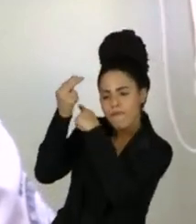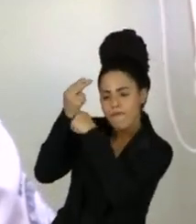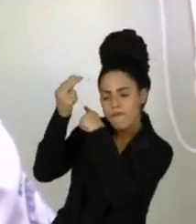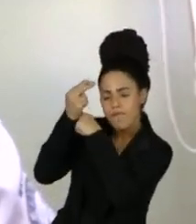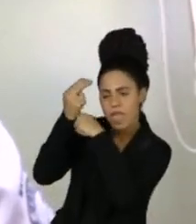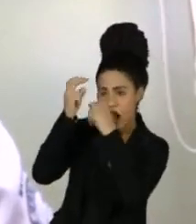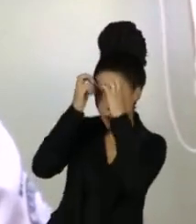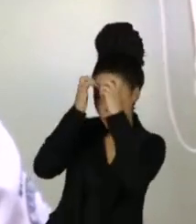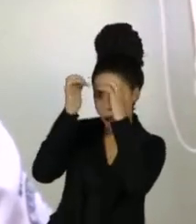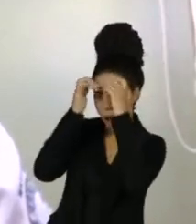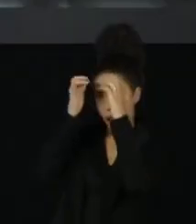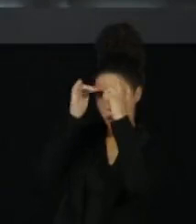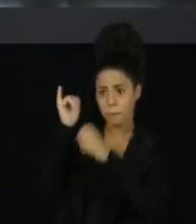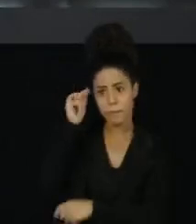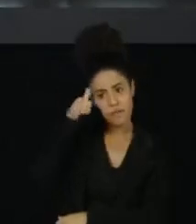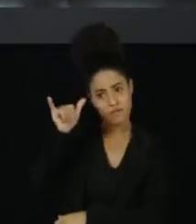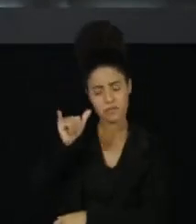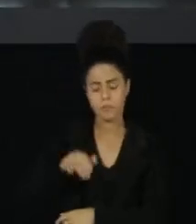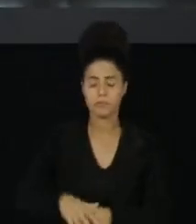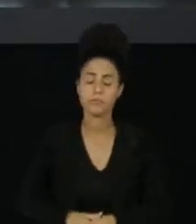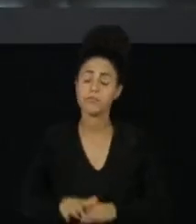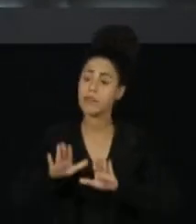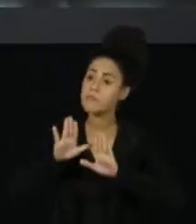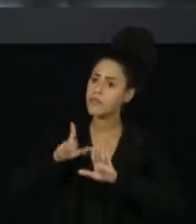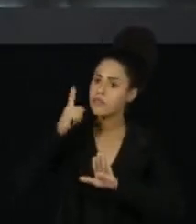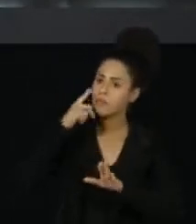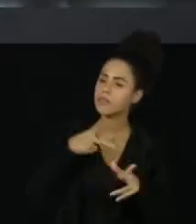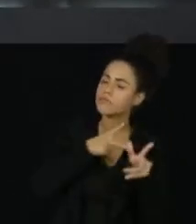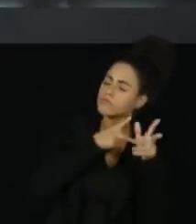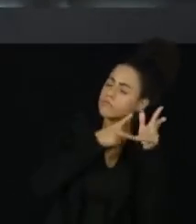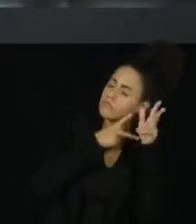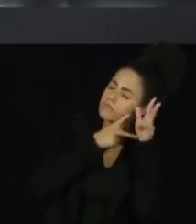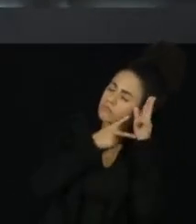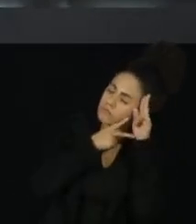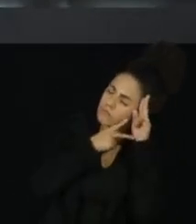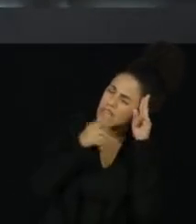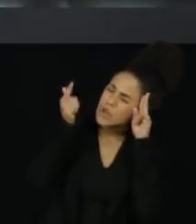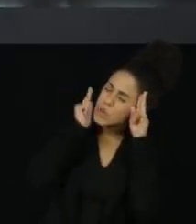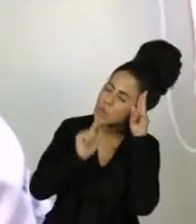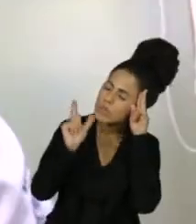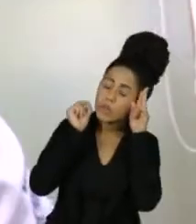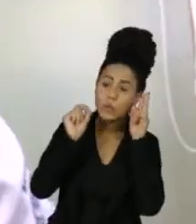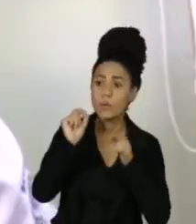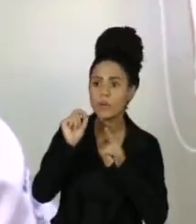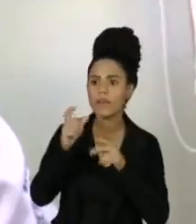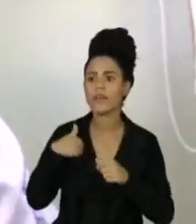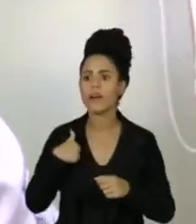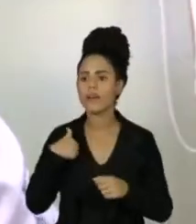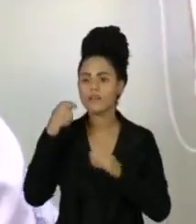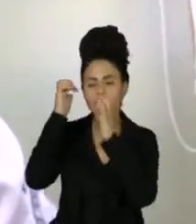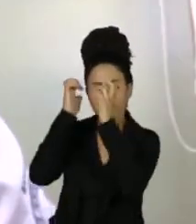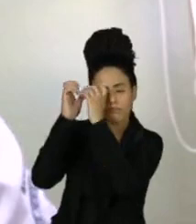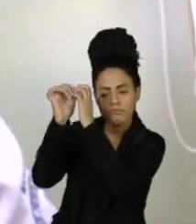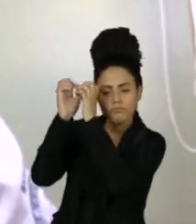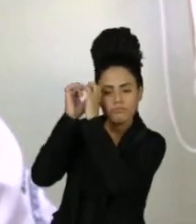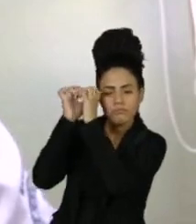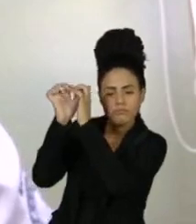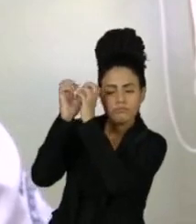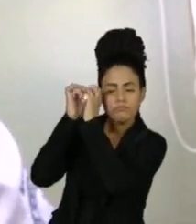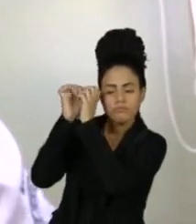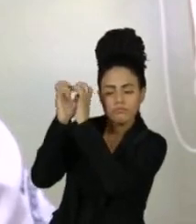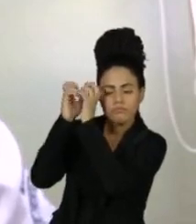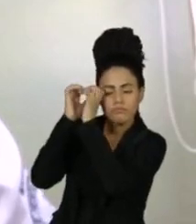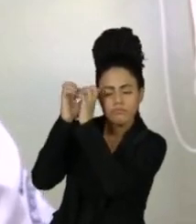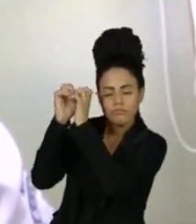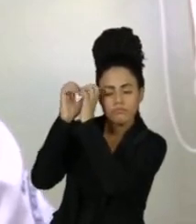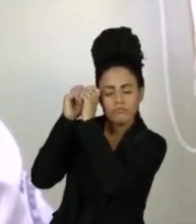doenças degenerativas que podem surgir. Em geral, durante o sono, a gente consegue restaurar as funções do nosso cérebro, né? Ao